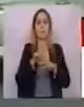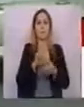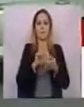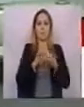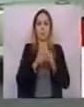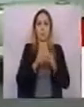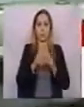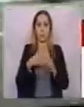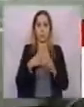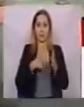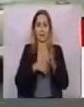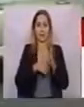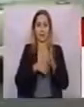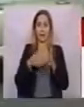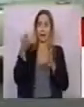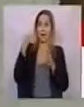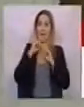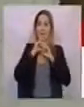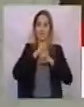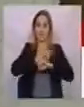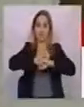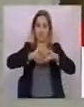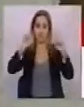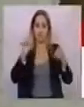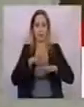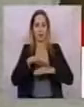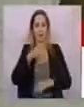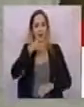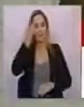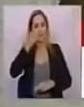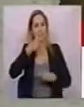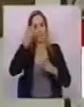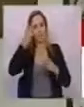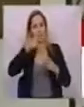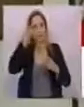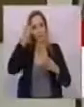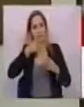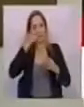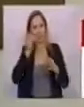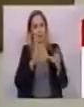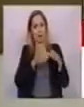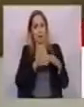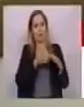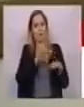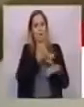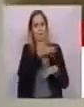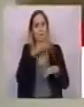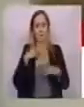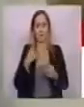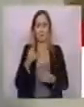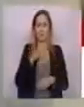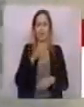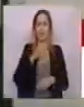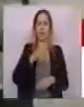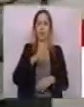A campainha de alerta já tinha soado antes por causa das sucessivas queixas que têm chegado à Ordem dos Médicos. Mas a recente demissão de